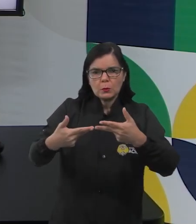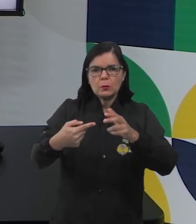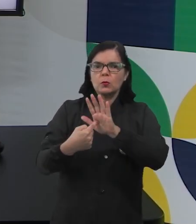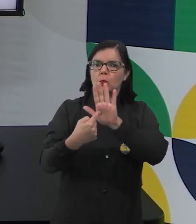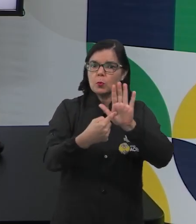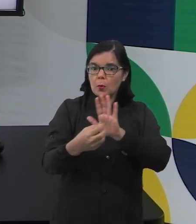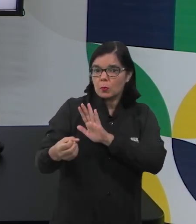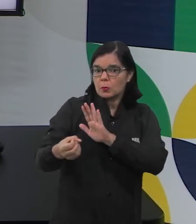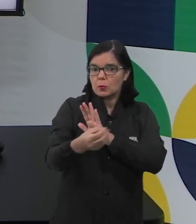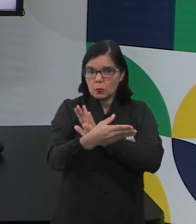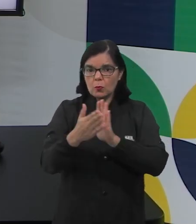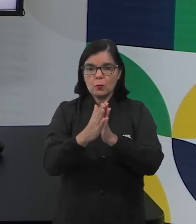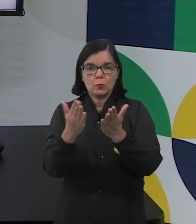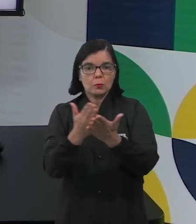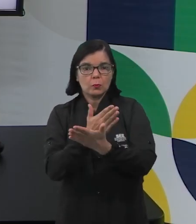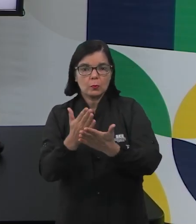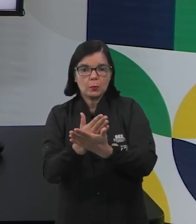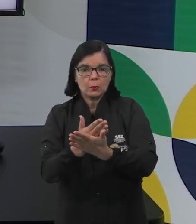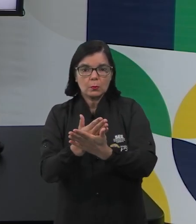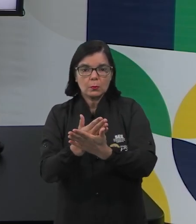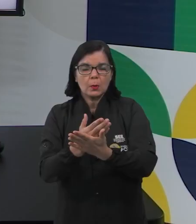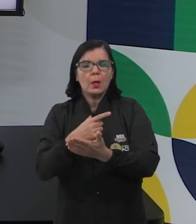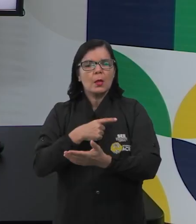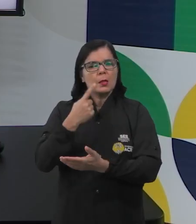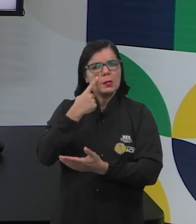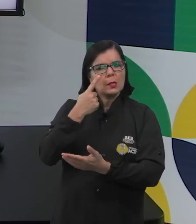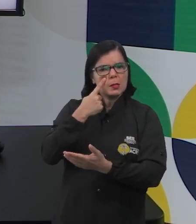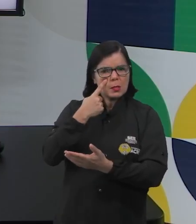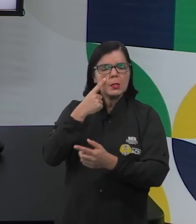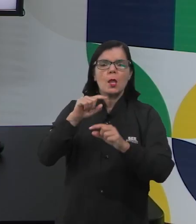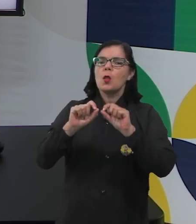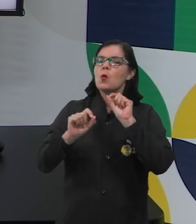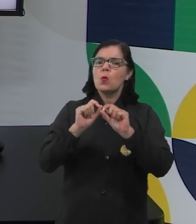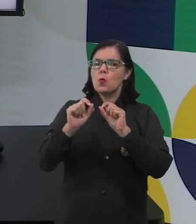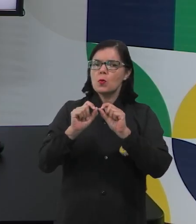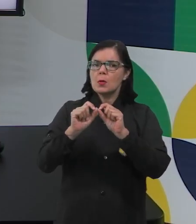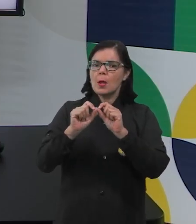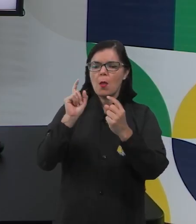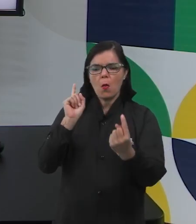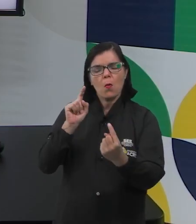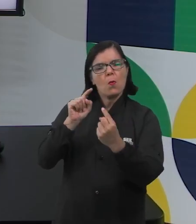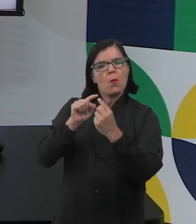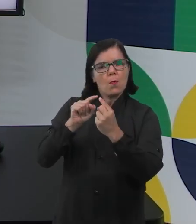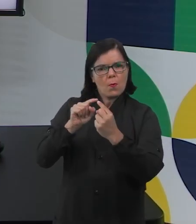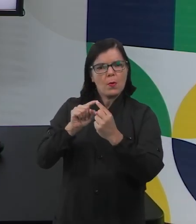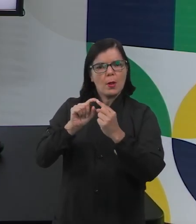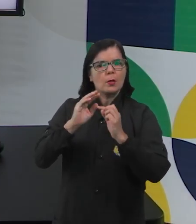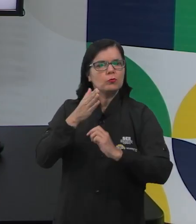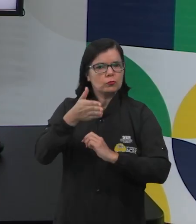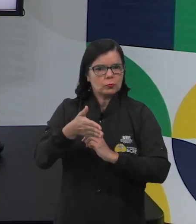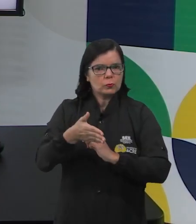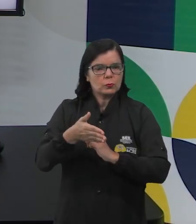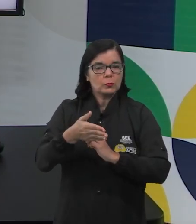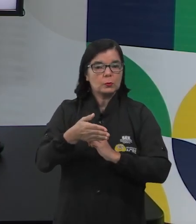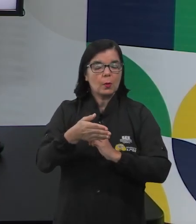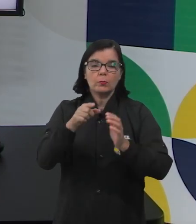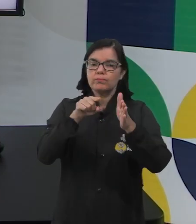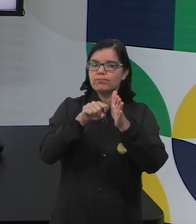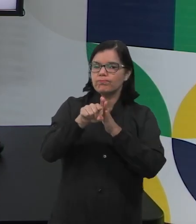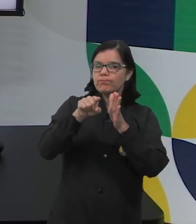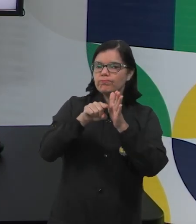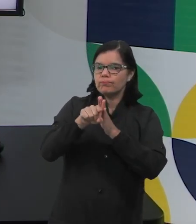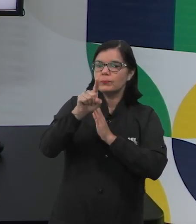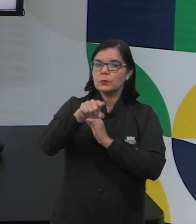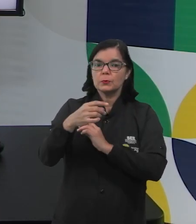da nova edição? Tem um olhar subjetivo ou tem um olhar objetivo? Essas questões que eu levantei para vocês